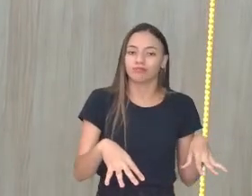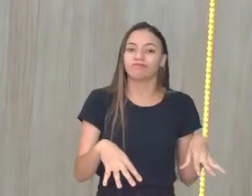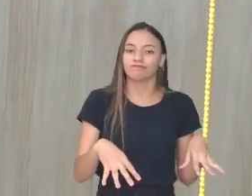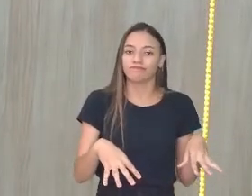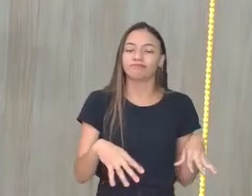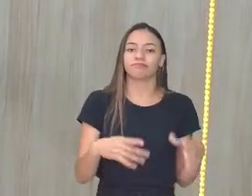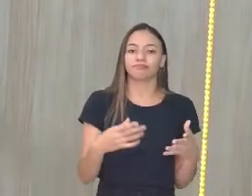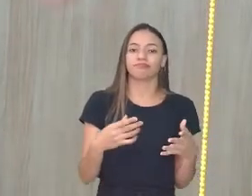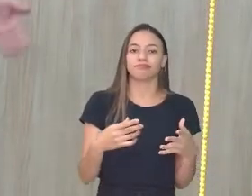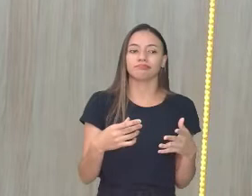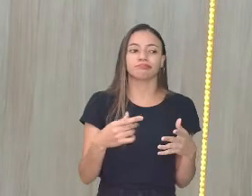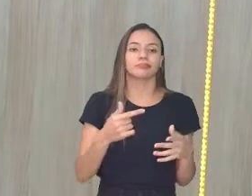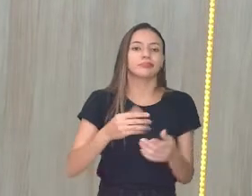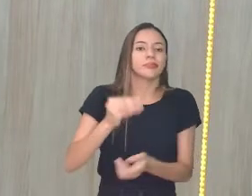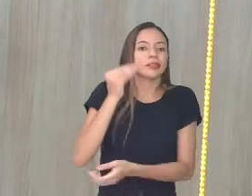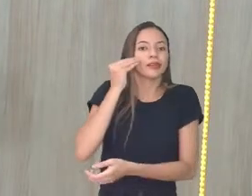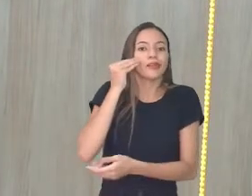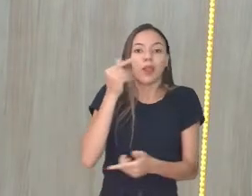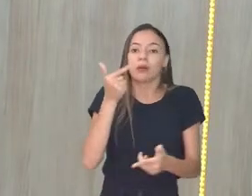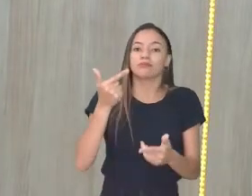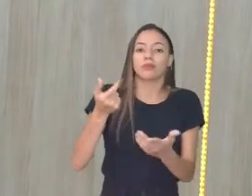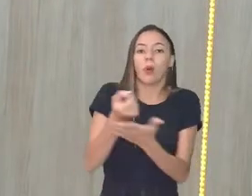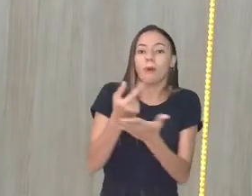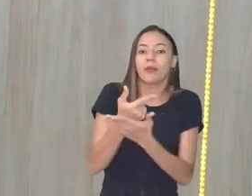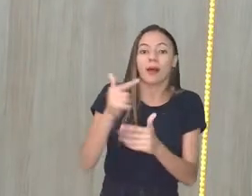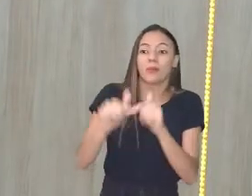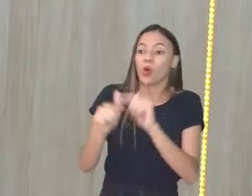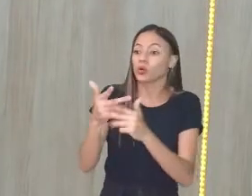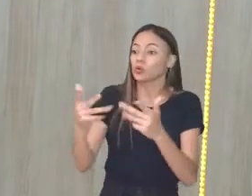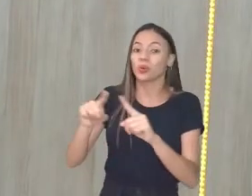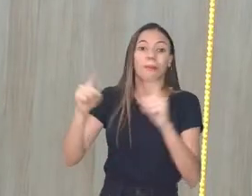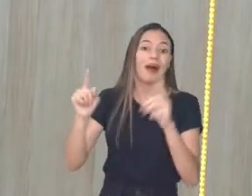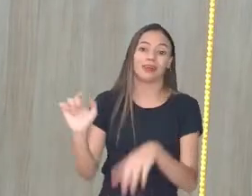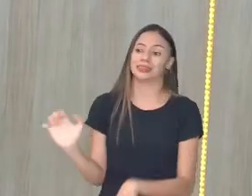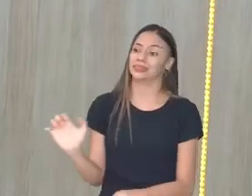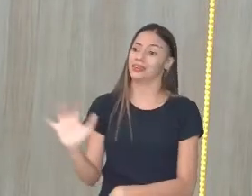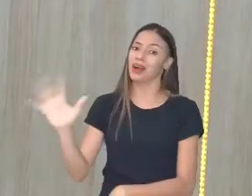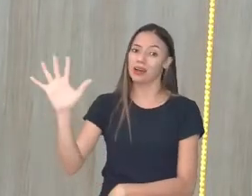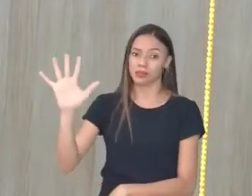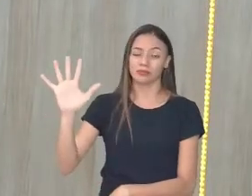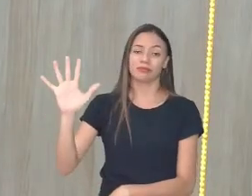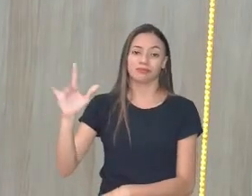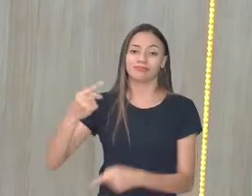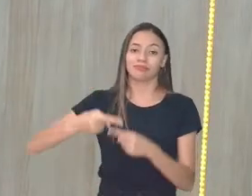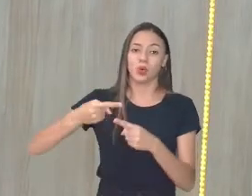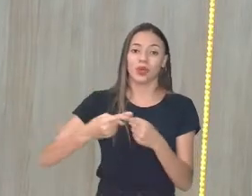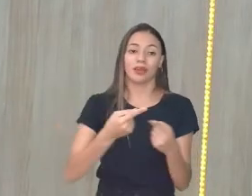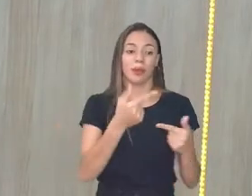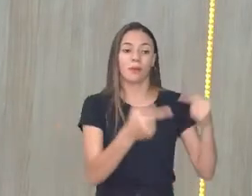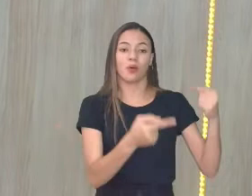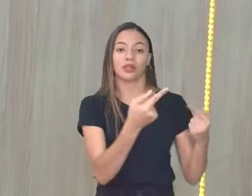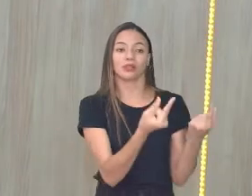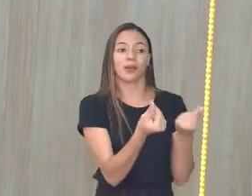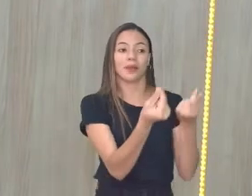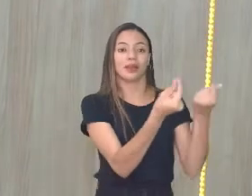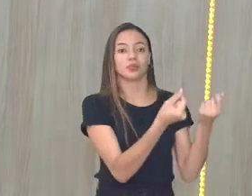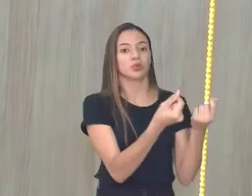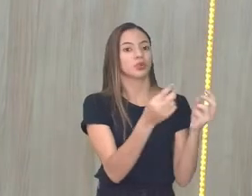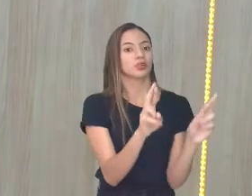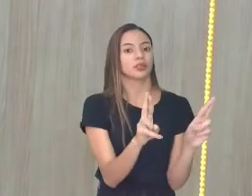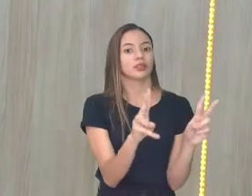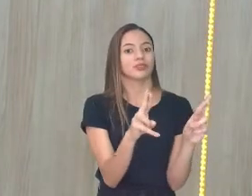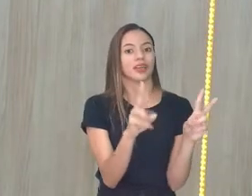poder comprar, né, esses produtos que, com uma política de preços diferente, uma política de